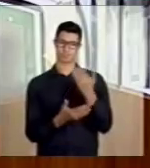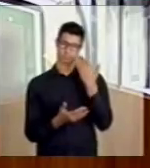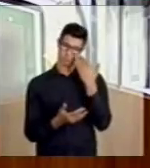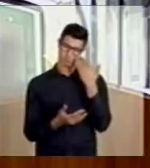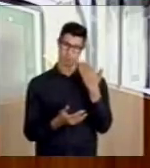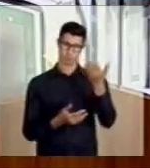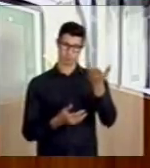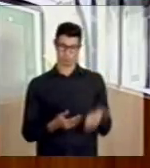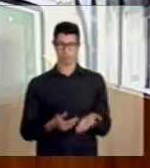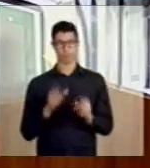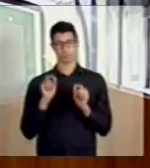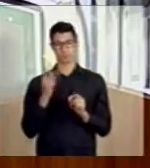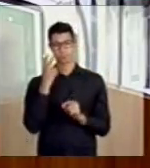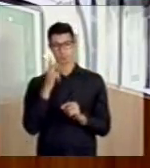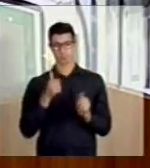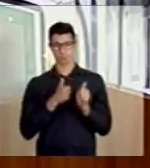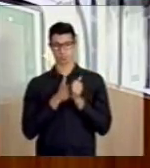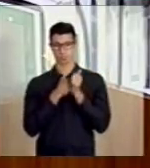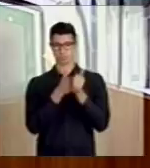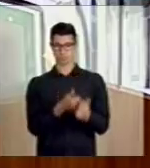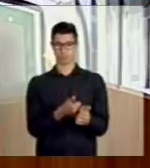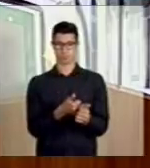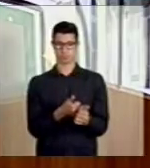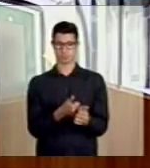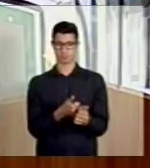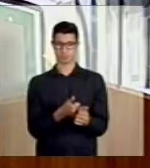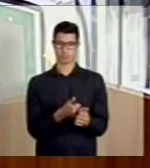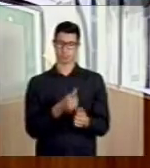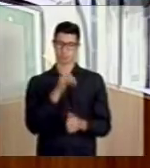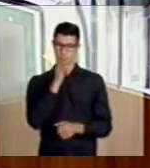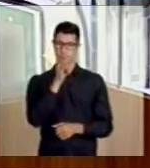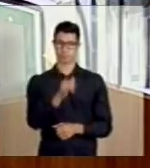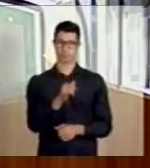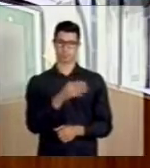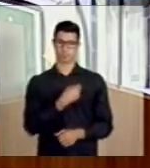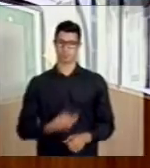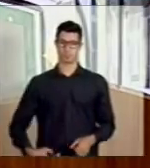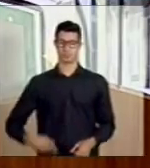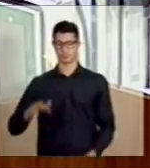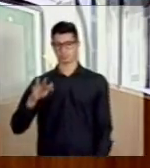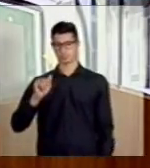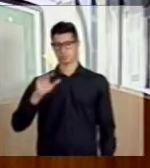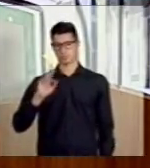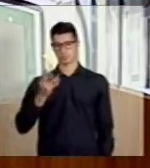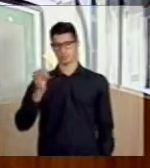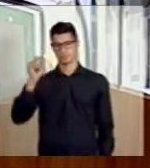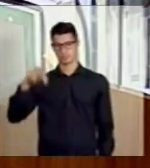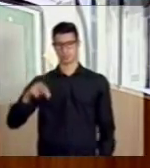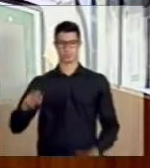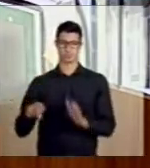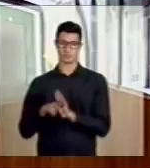Sua Excelência, para acompanhar a manifestação do eminente ministro Edson Fachin quanto à